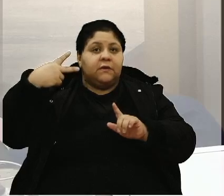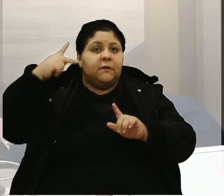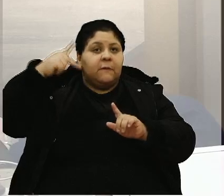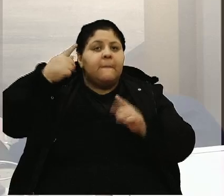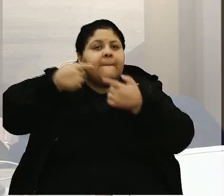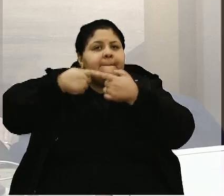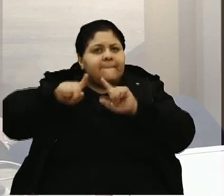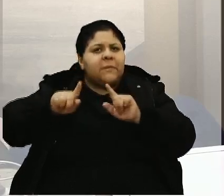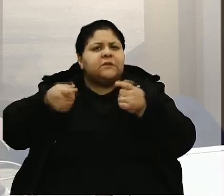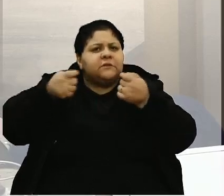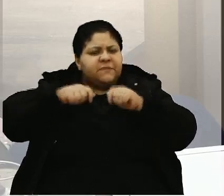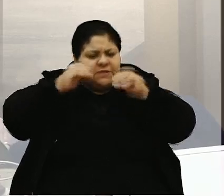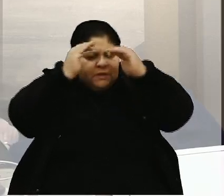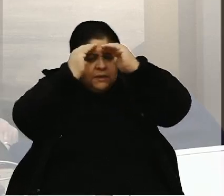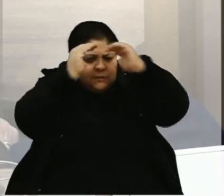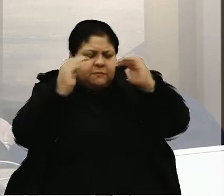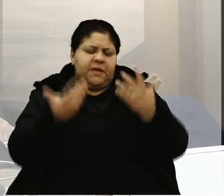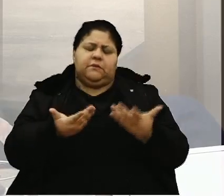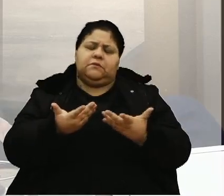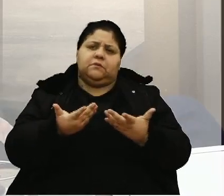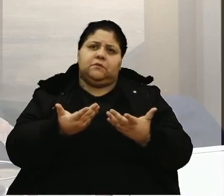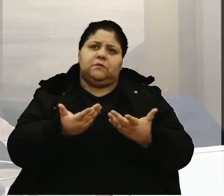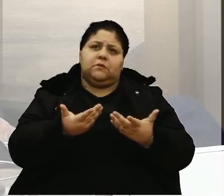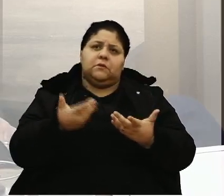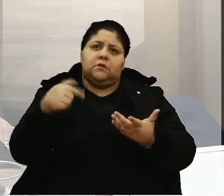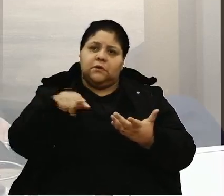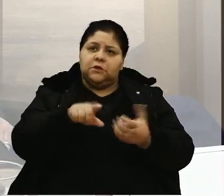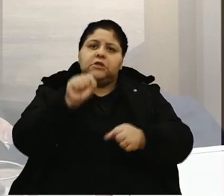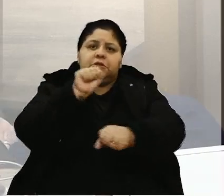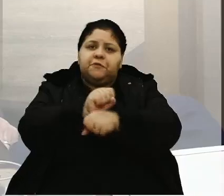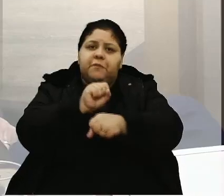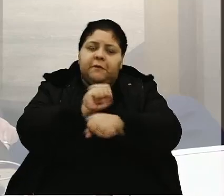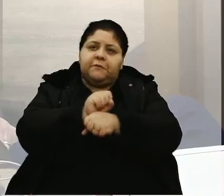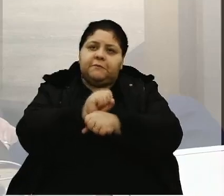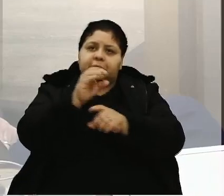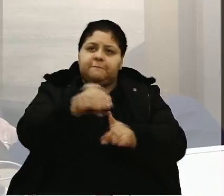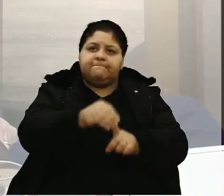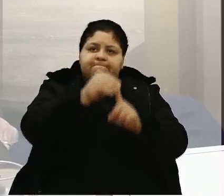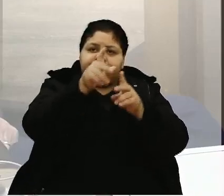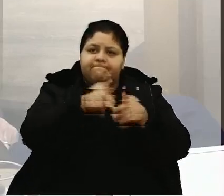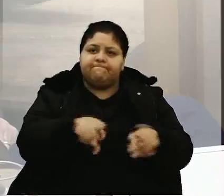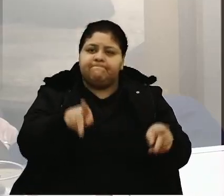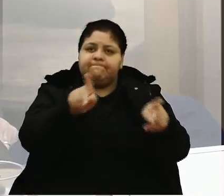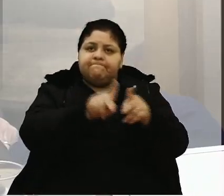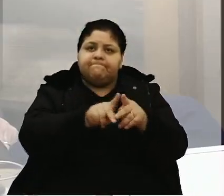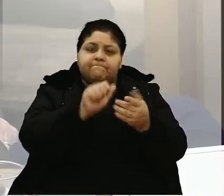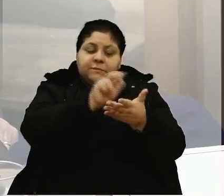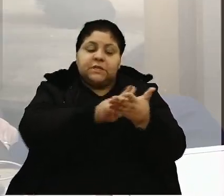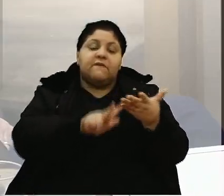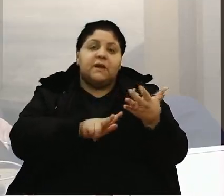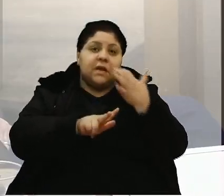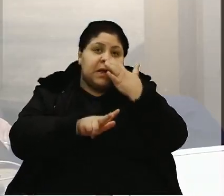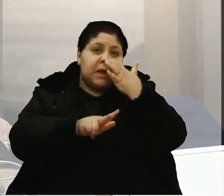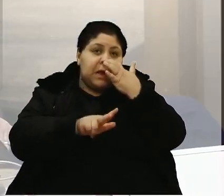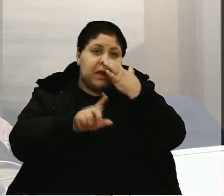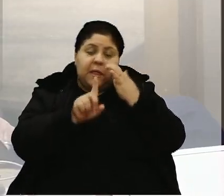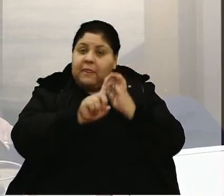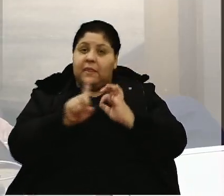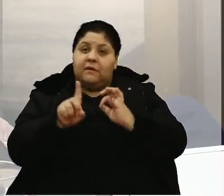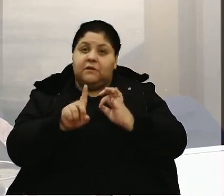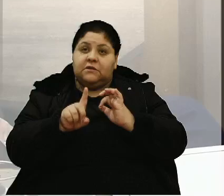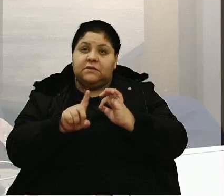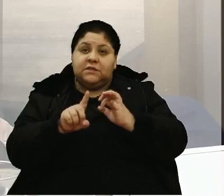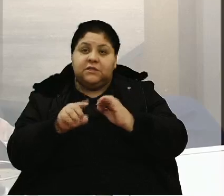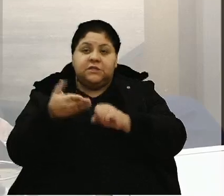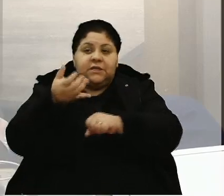precisa se tratar com respeito. E é isso que a gente espera, né, que principalmente a população avalie e não se deixe, né, enganar